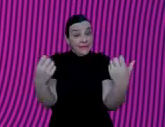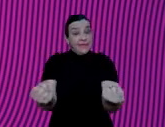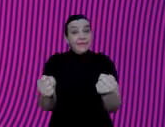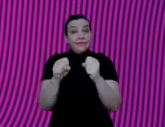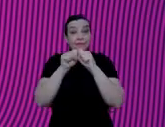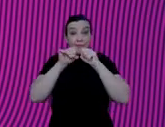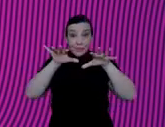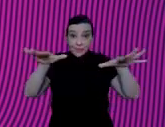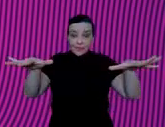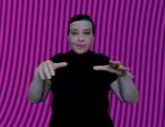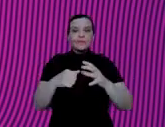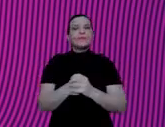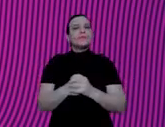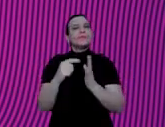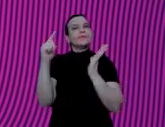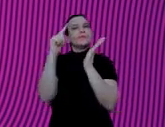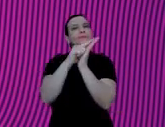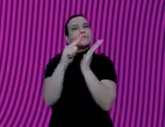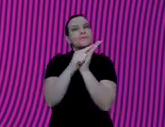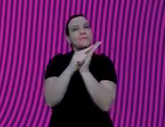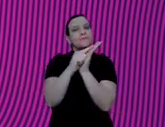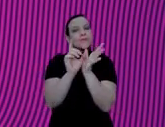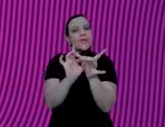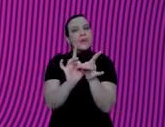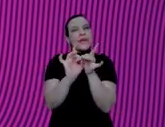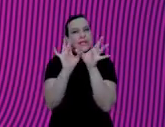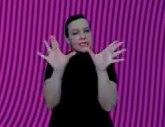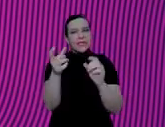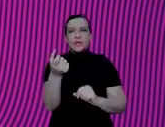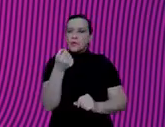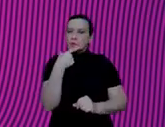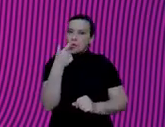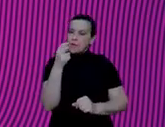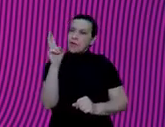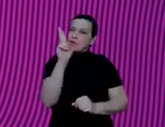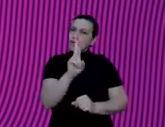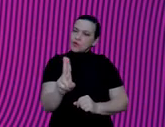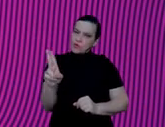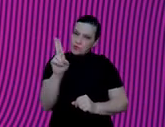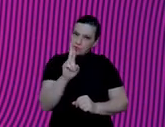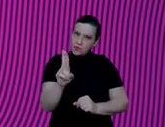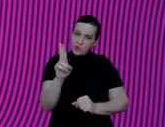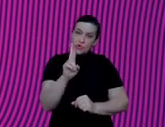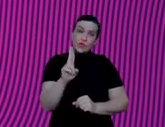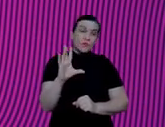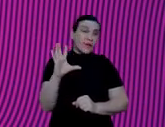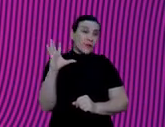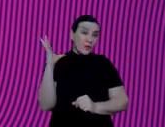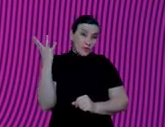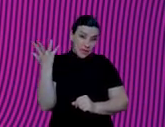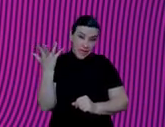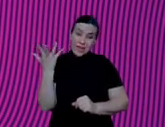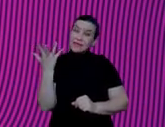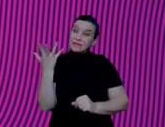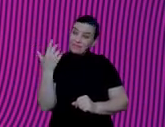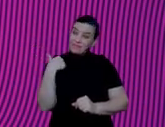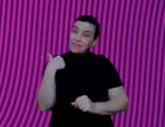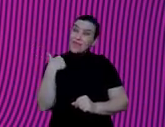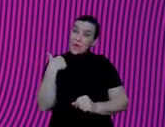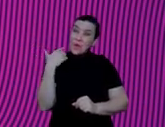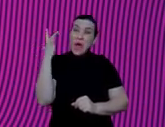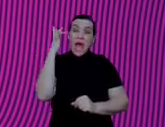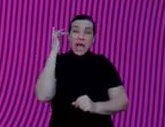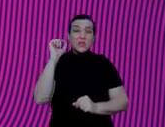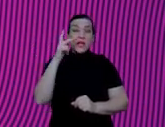prescrição exagerada, né, que parte de uma atitude que é uma estratégia criminosa, né, dessa